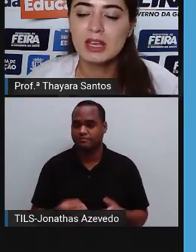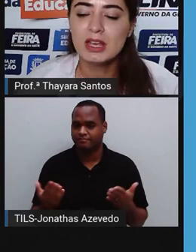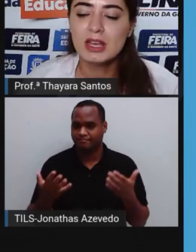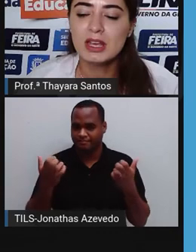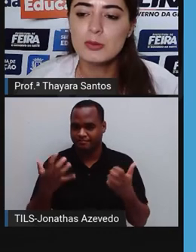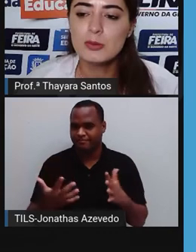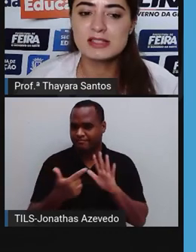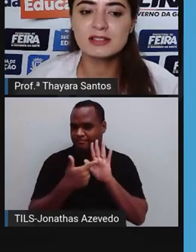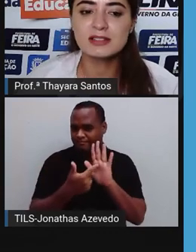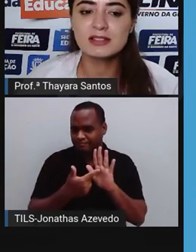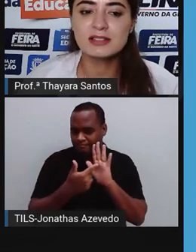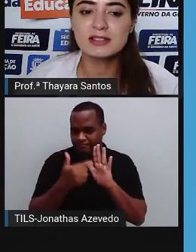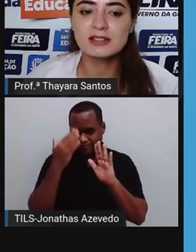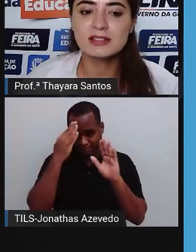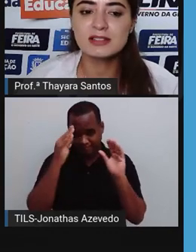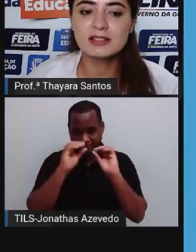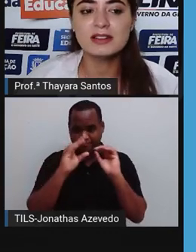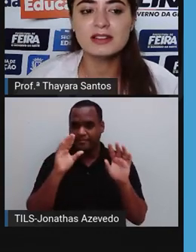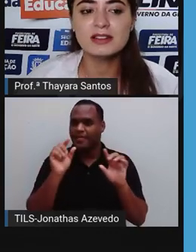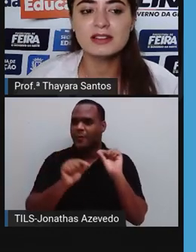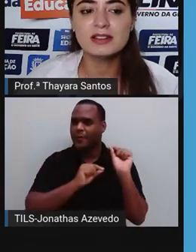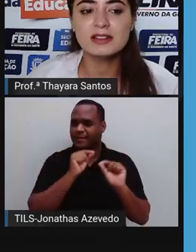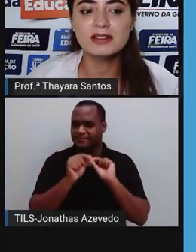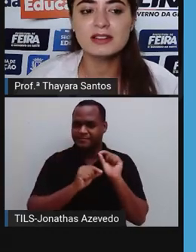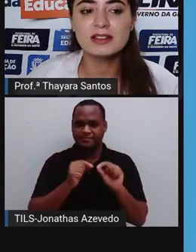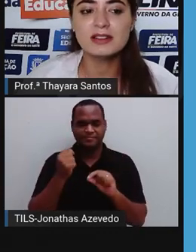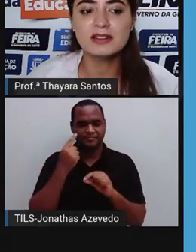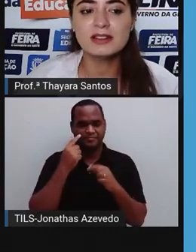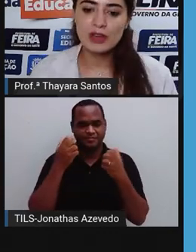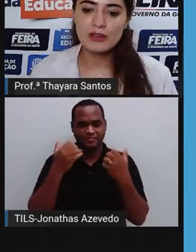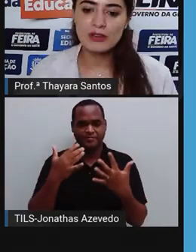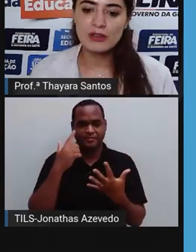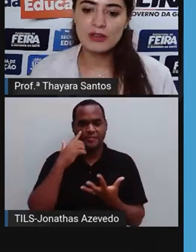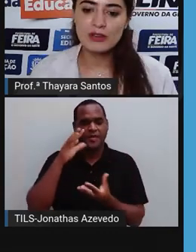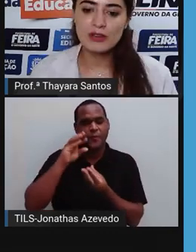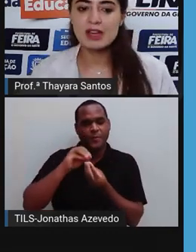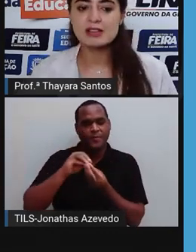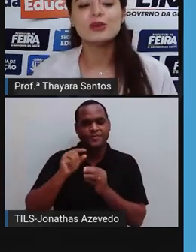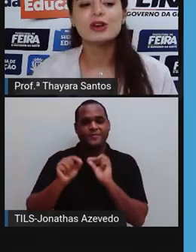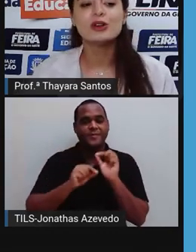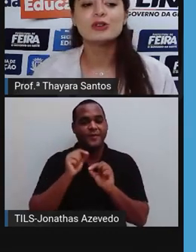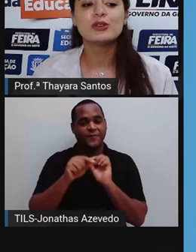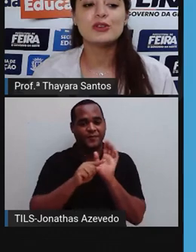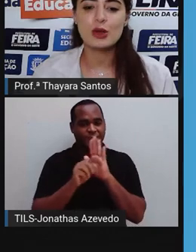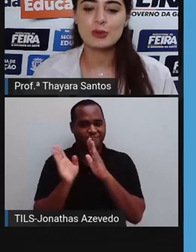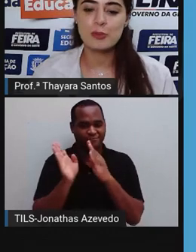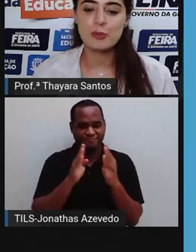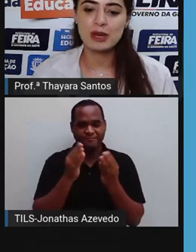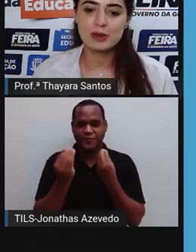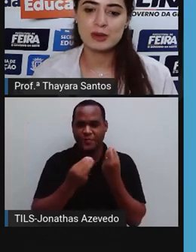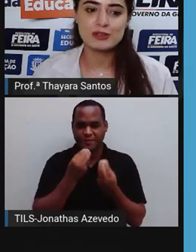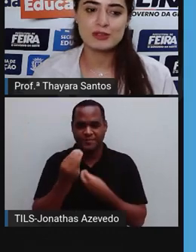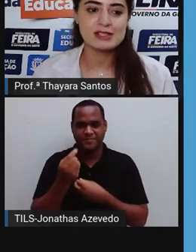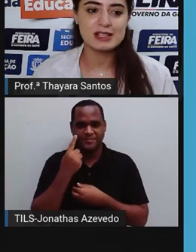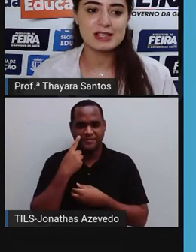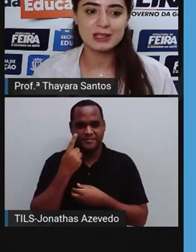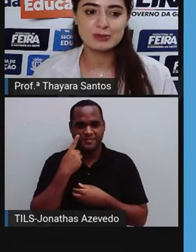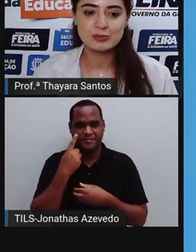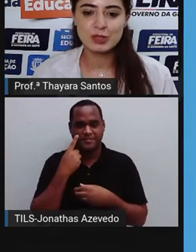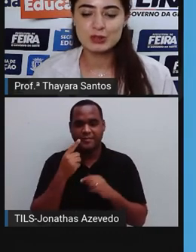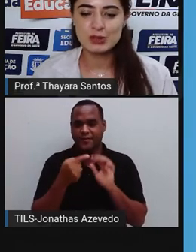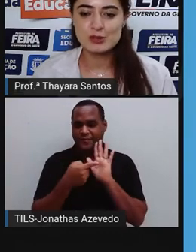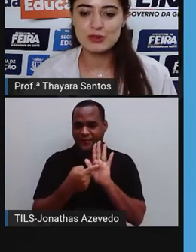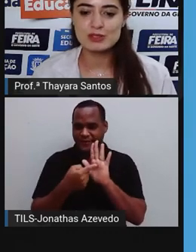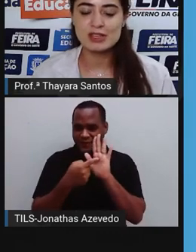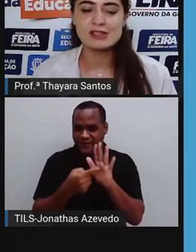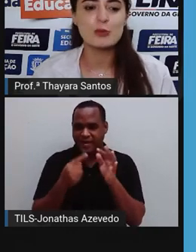E para vocês entenderem direitinho o que é isso, a gente vai ver esse resuminho no vídeo que eu preparei para vocês